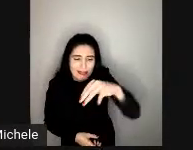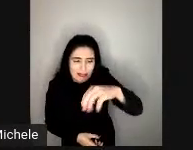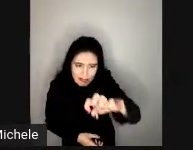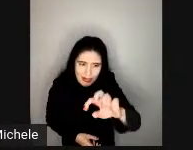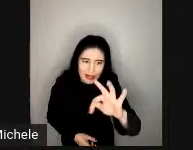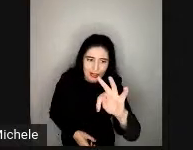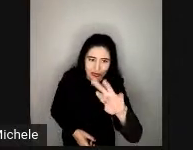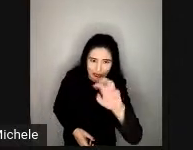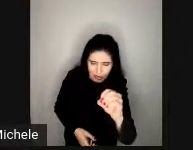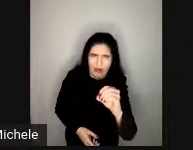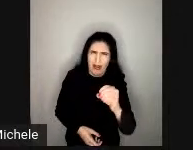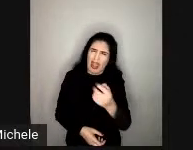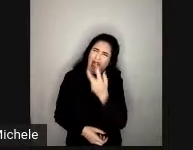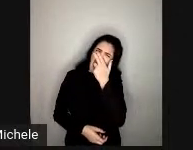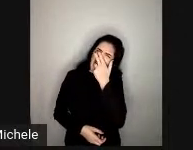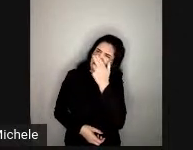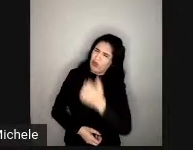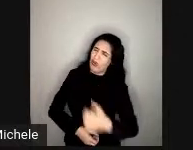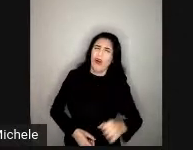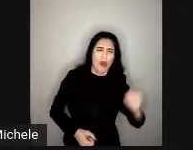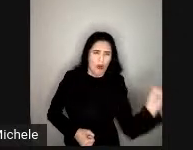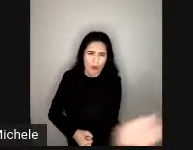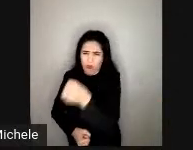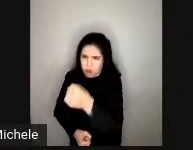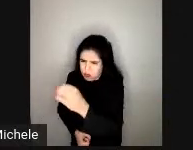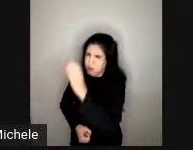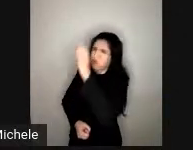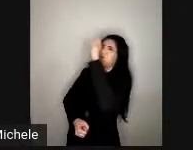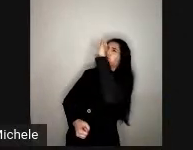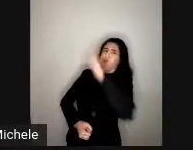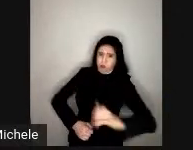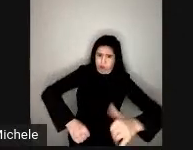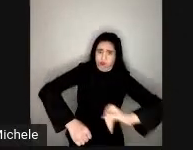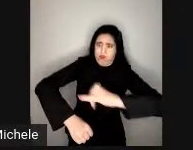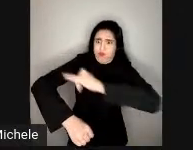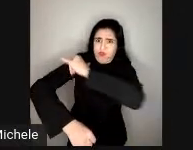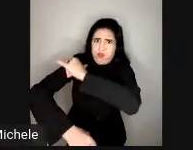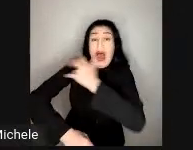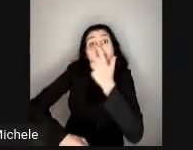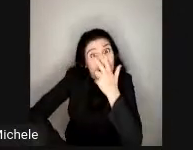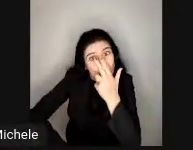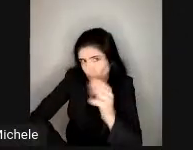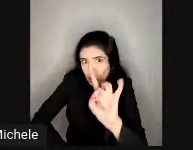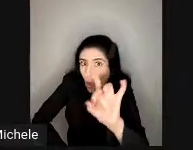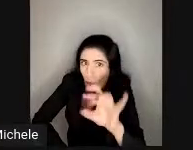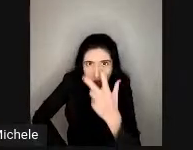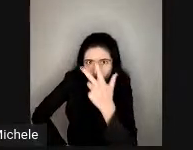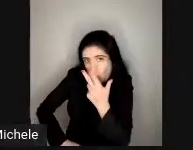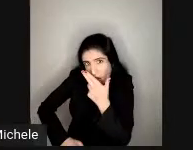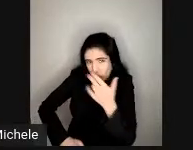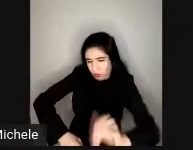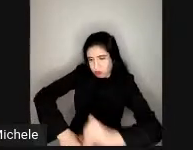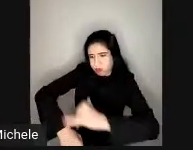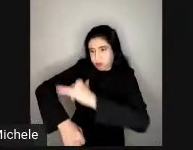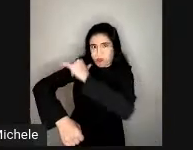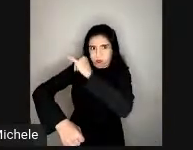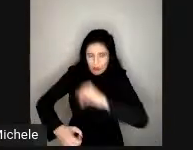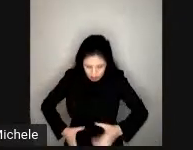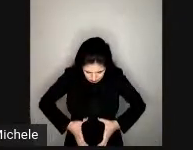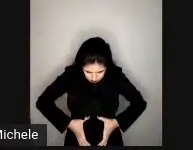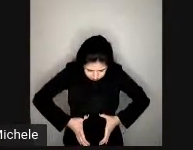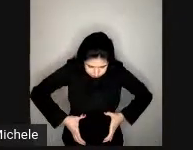cerveja. E eu tenho os meus primos, são meus médicos, inclusive, um beijão para todos eles, que eles que me